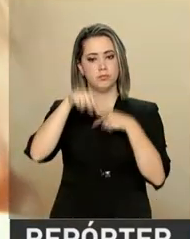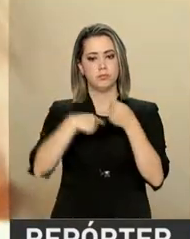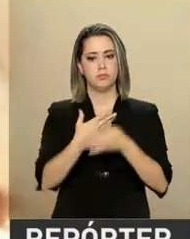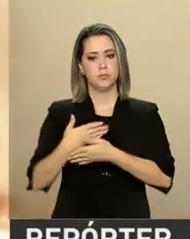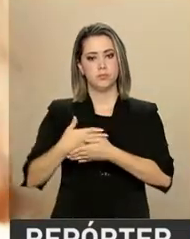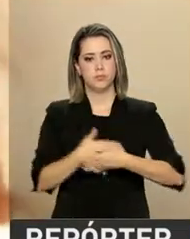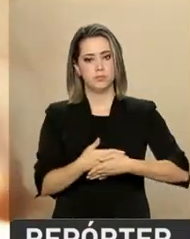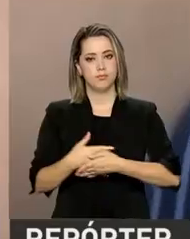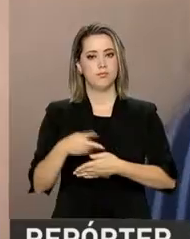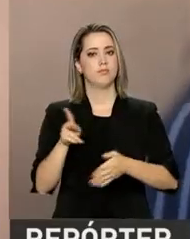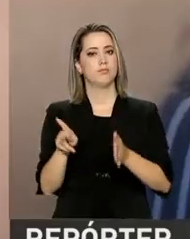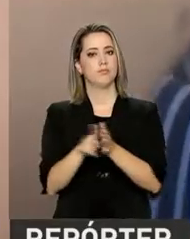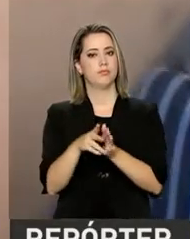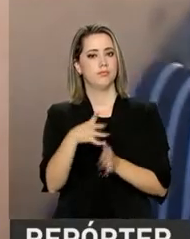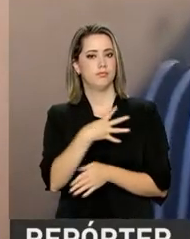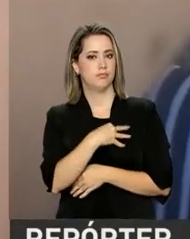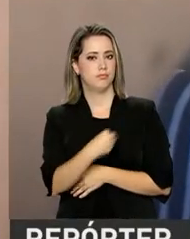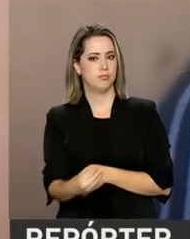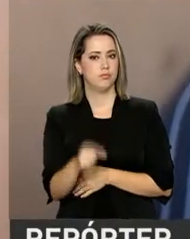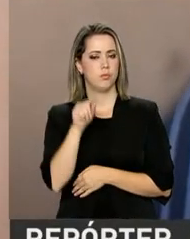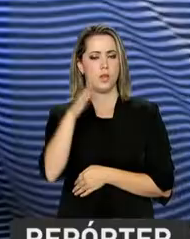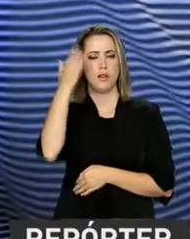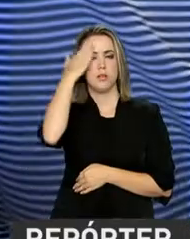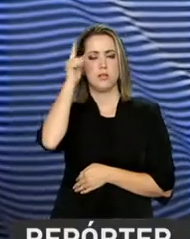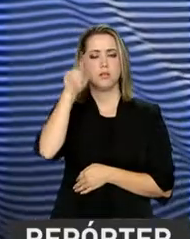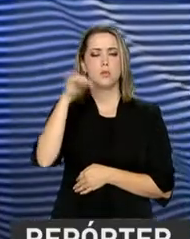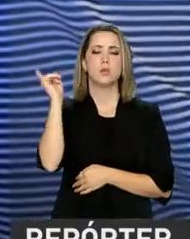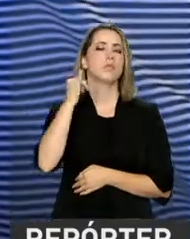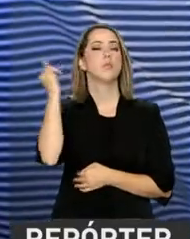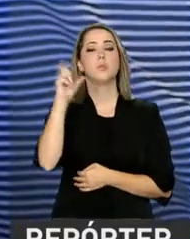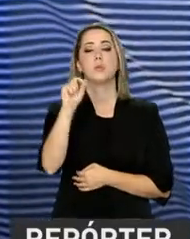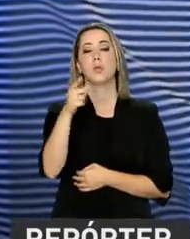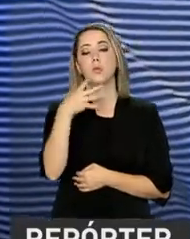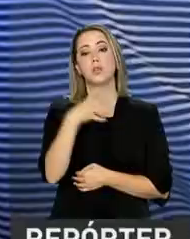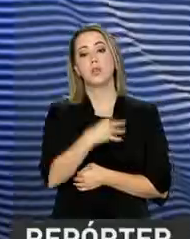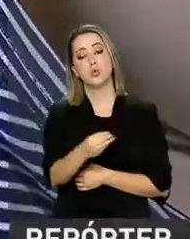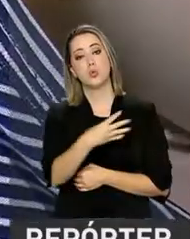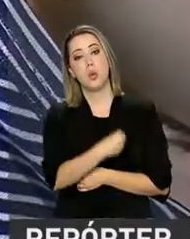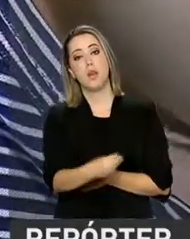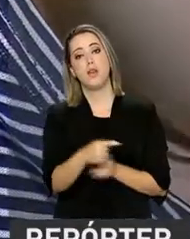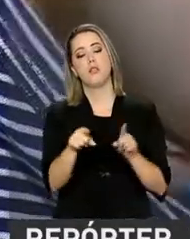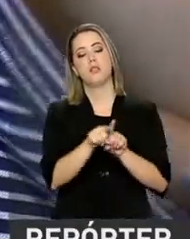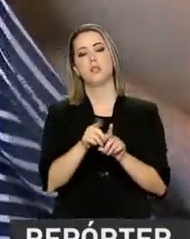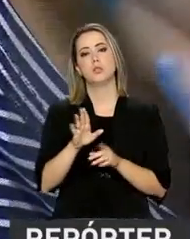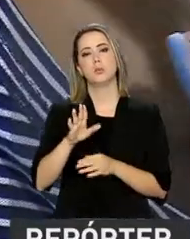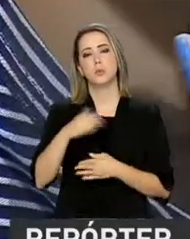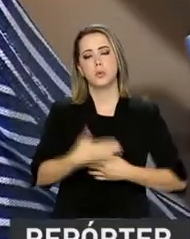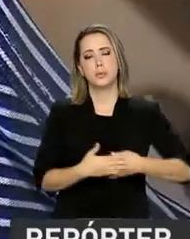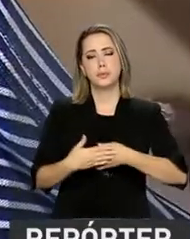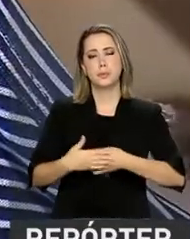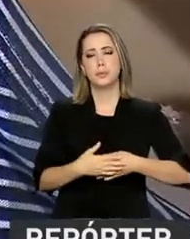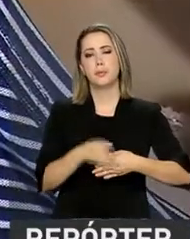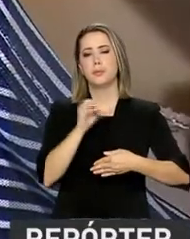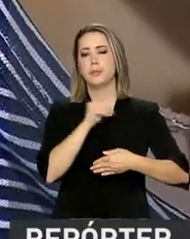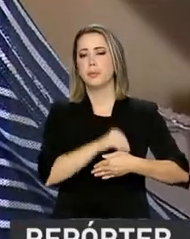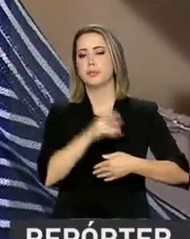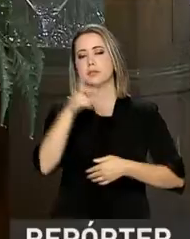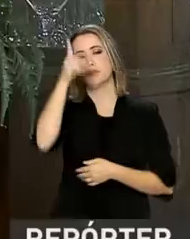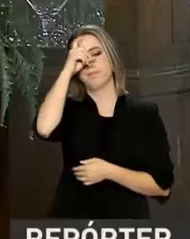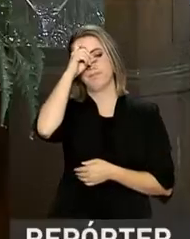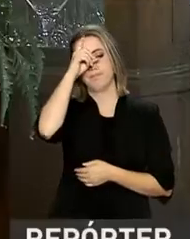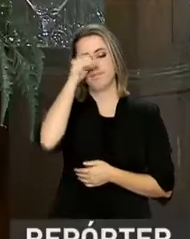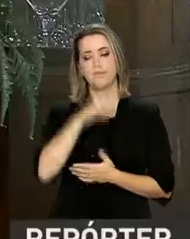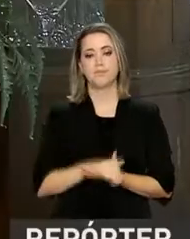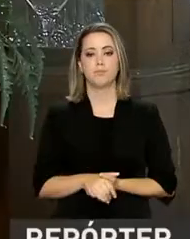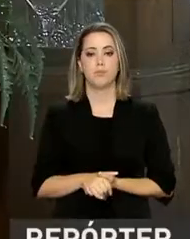amamenta o filho joão juliana sabe o quanto é importante o leite materno para os prematuros internados em uti